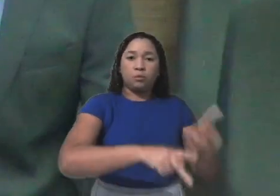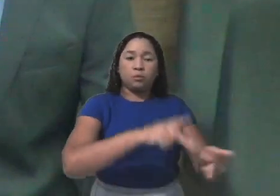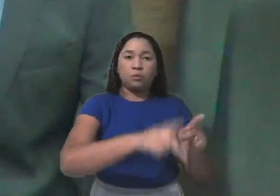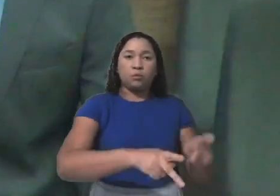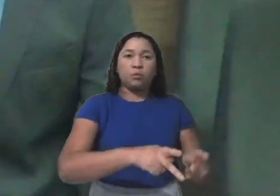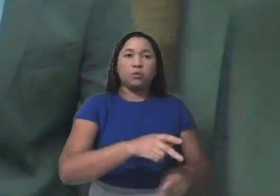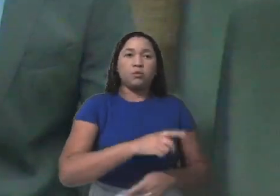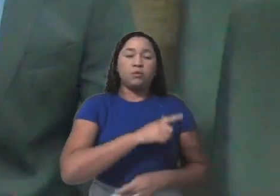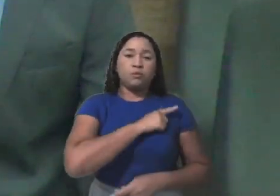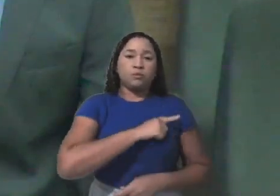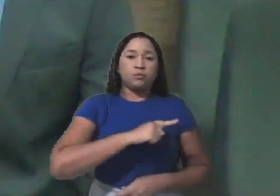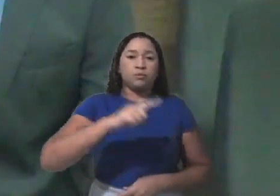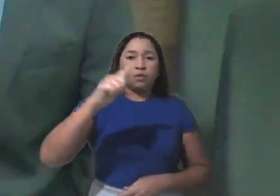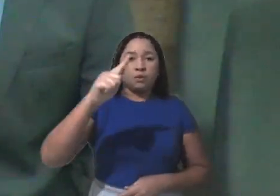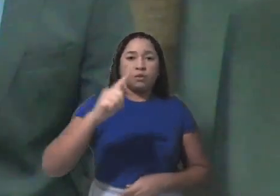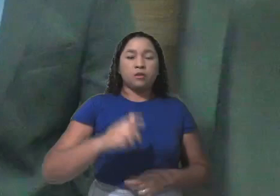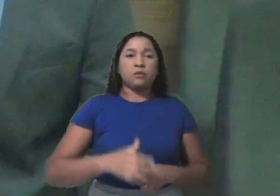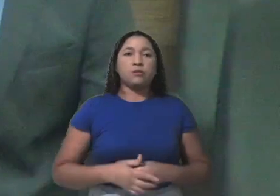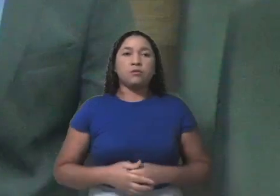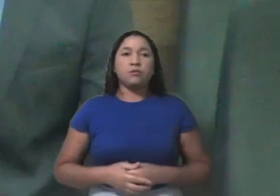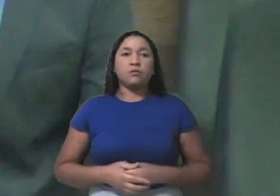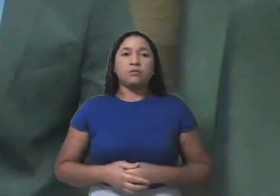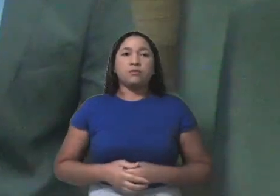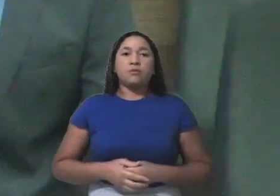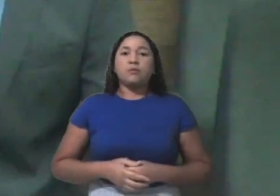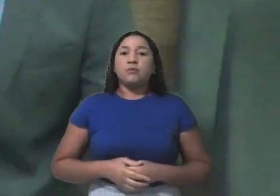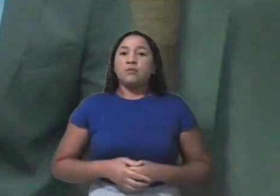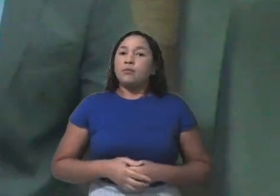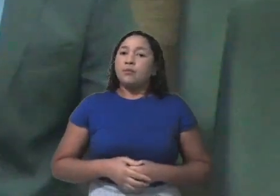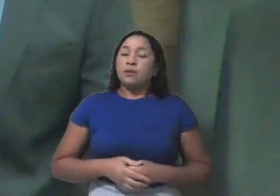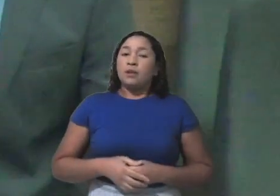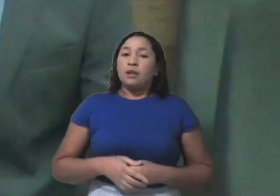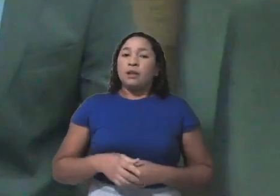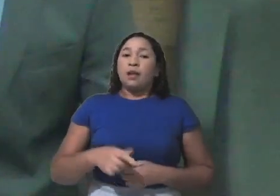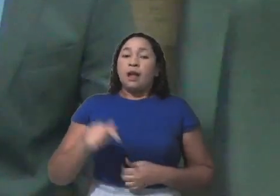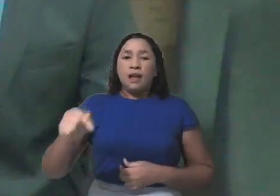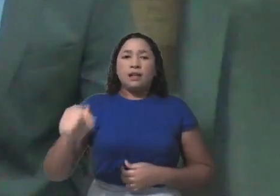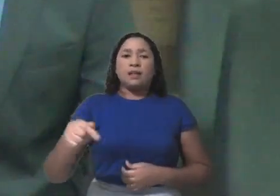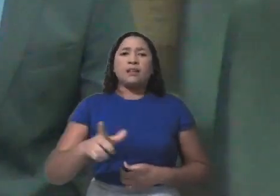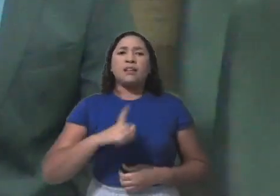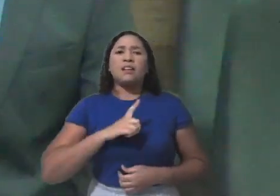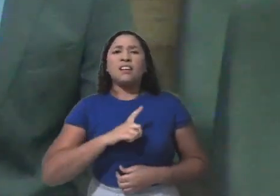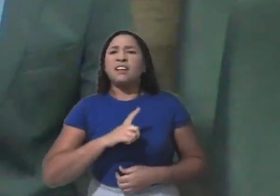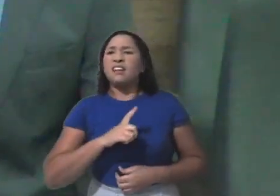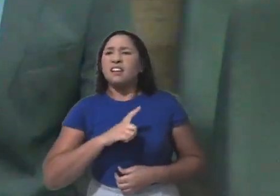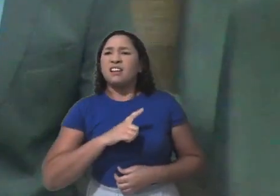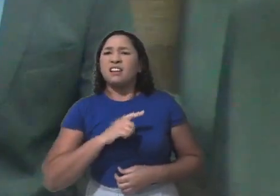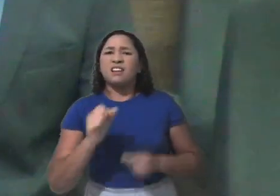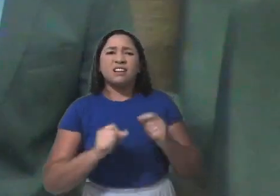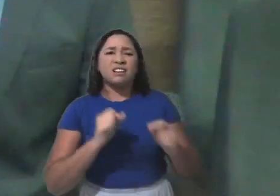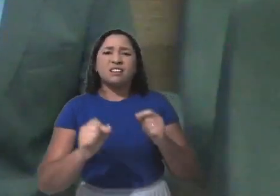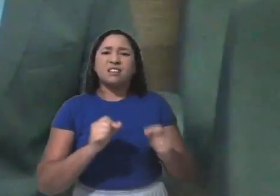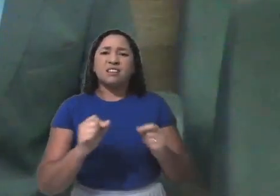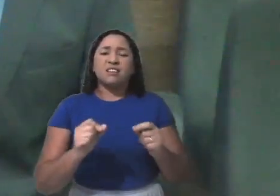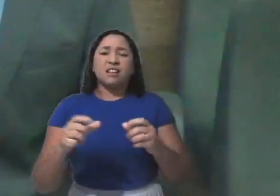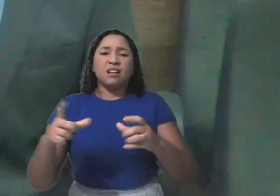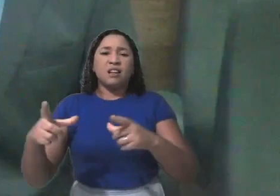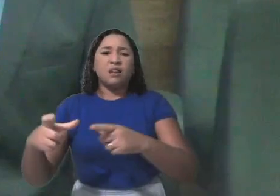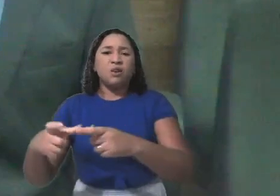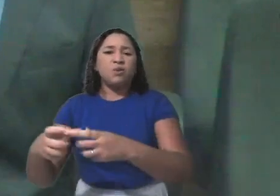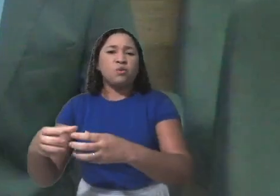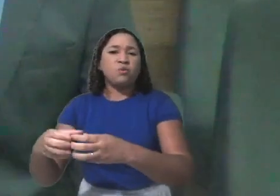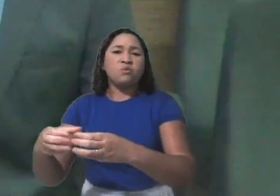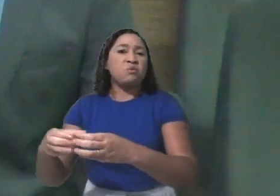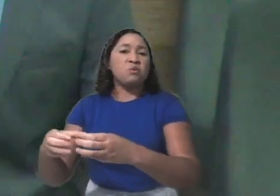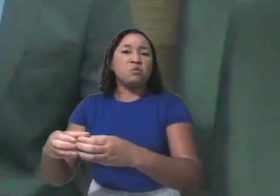aqui entende de botânica, ou quem aqui tem uma terrinha ou já teve, e fez um enxerto? O que é um enxerto? É você